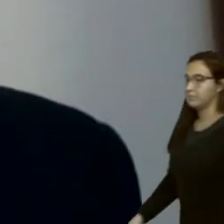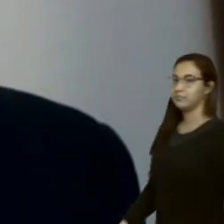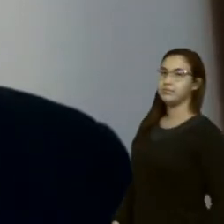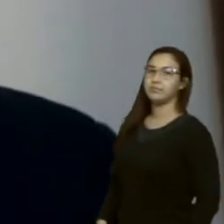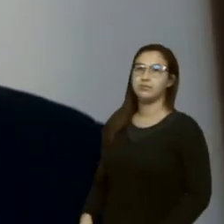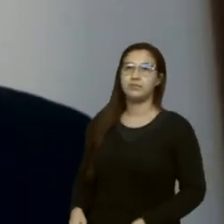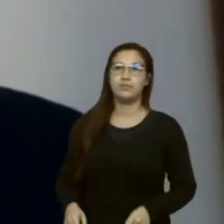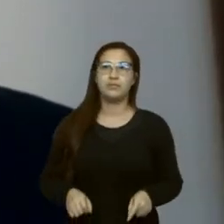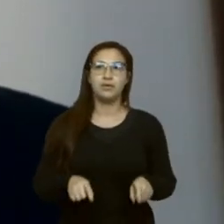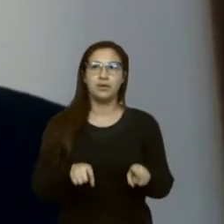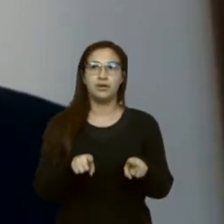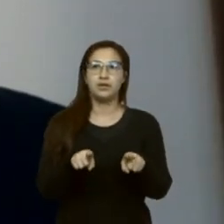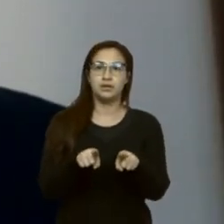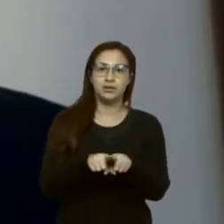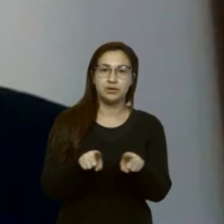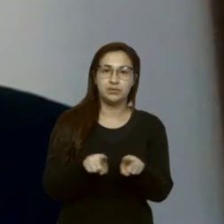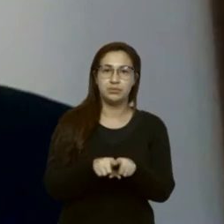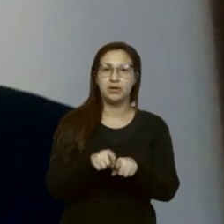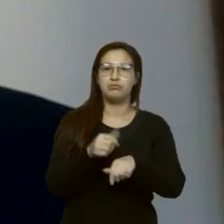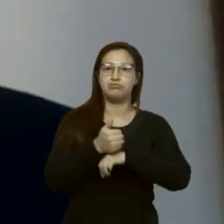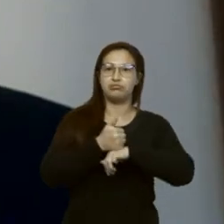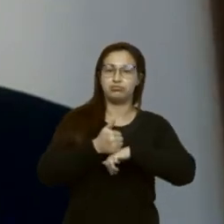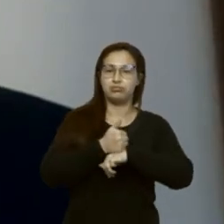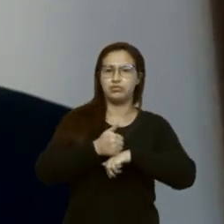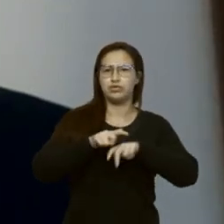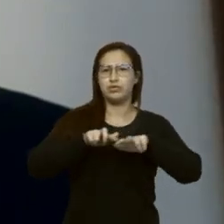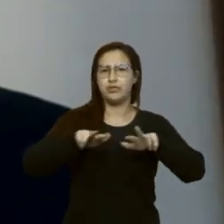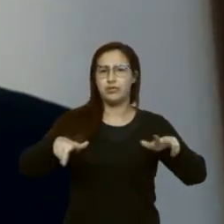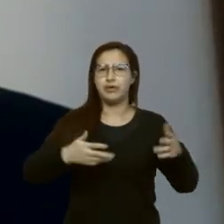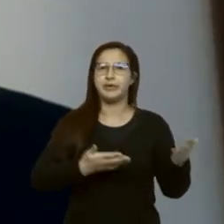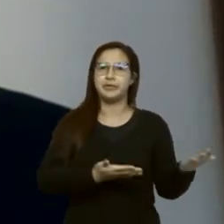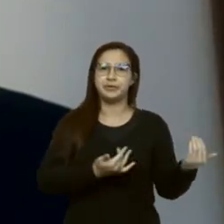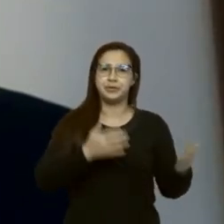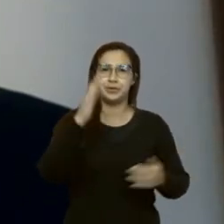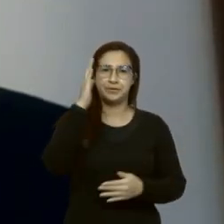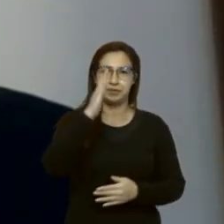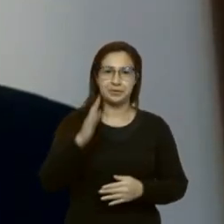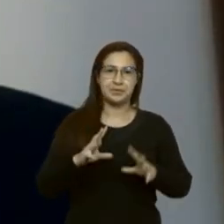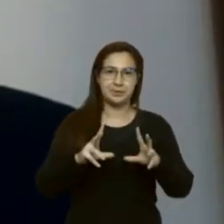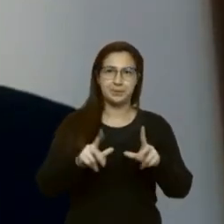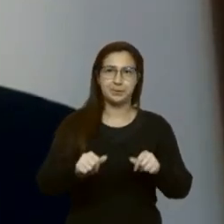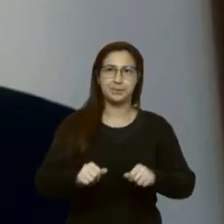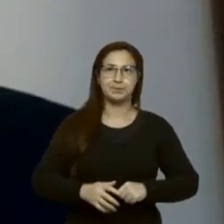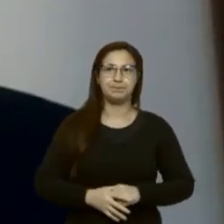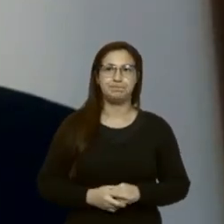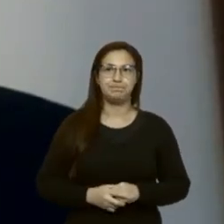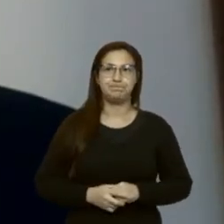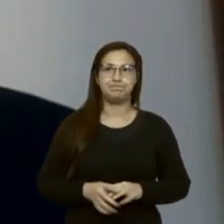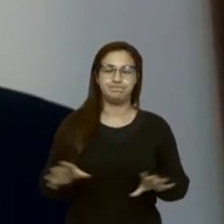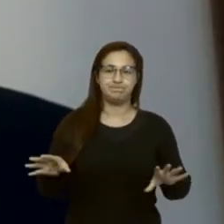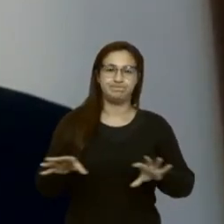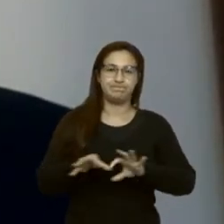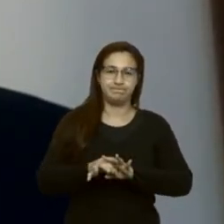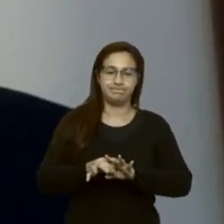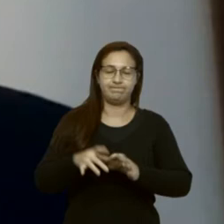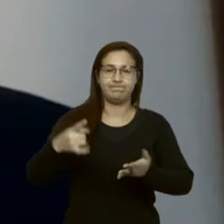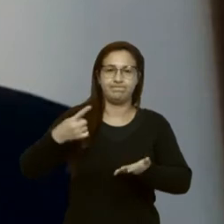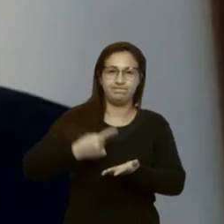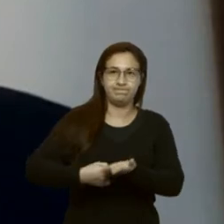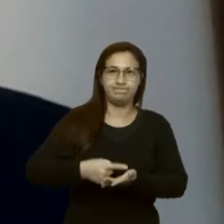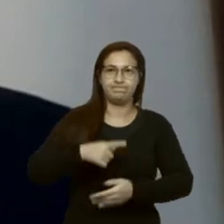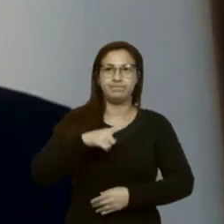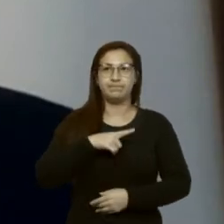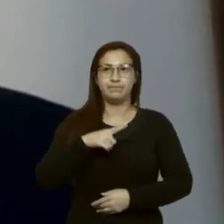a centenas de milhares de jovens brasileiros. Alianças foram estabelecidas